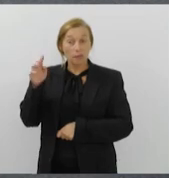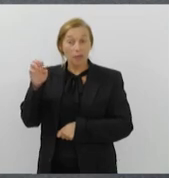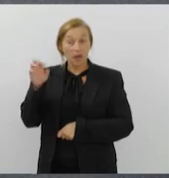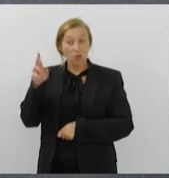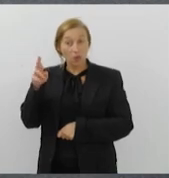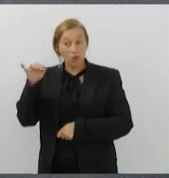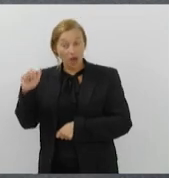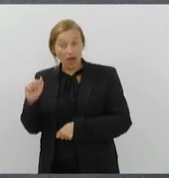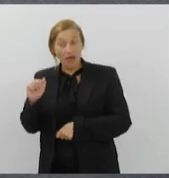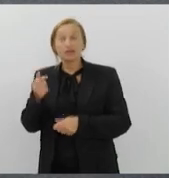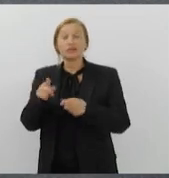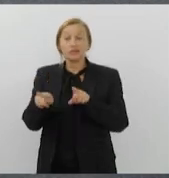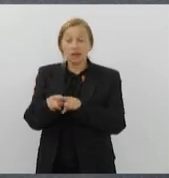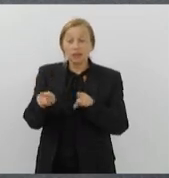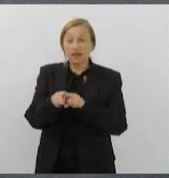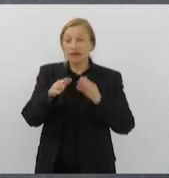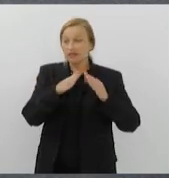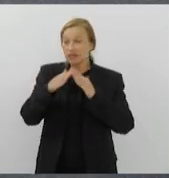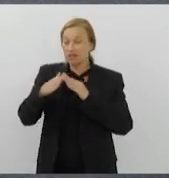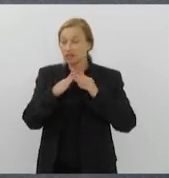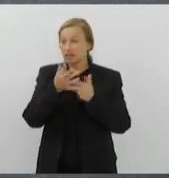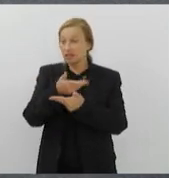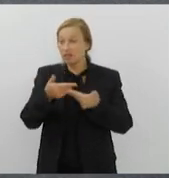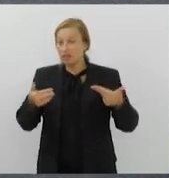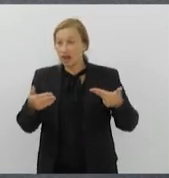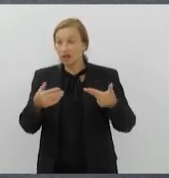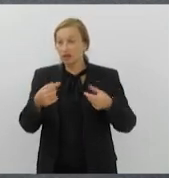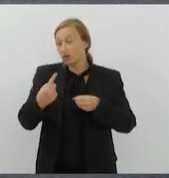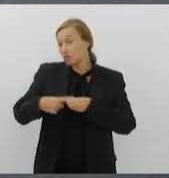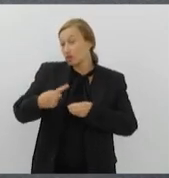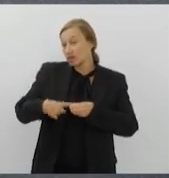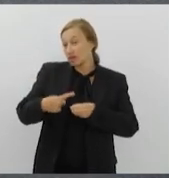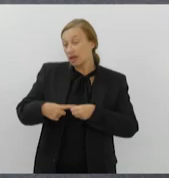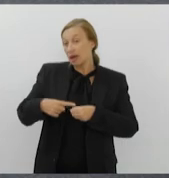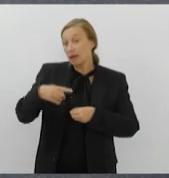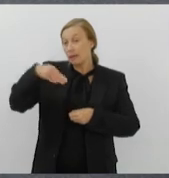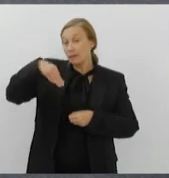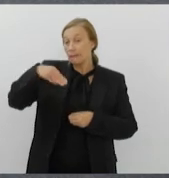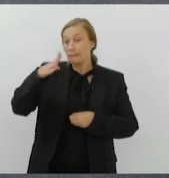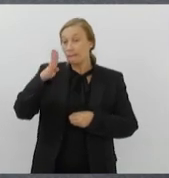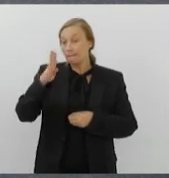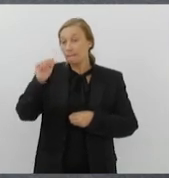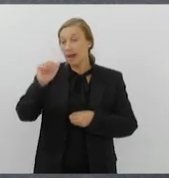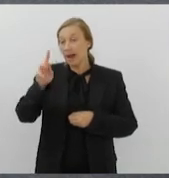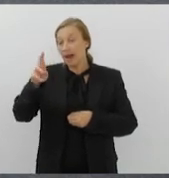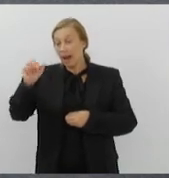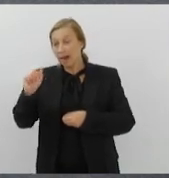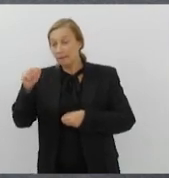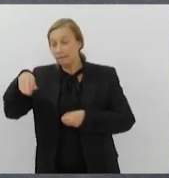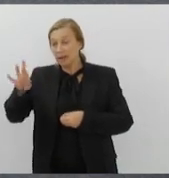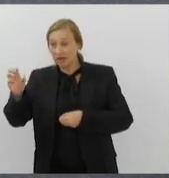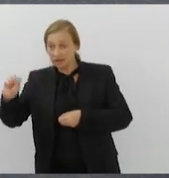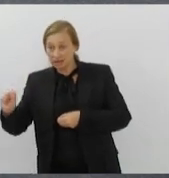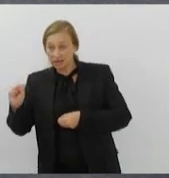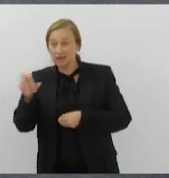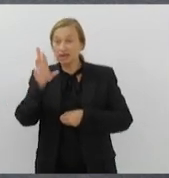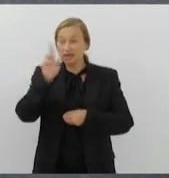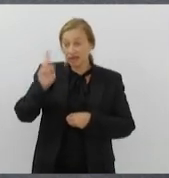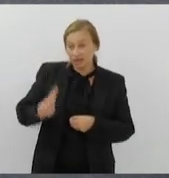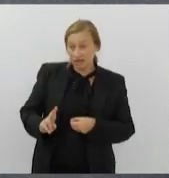dos vários municípios ali, como Barra Mansa, Resende, Porto Real e Valença, que